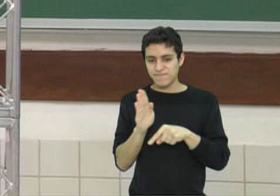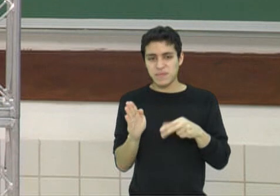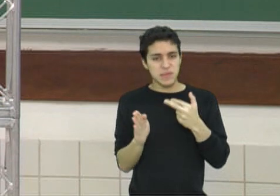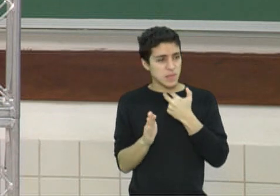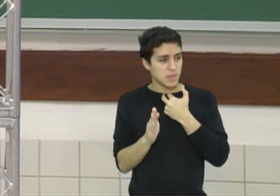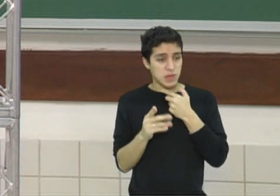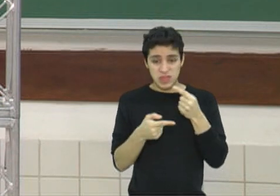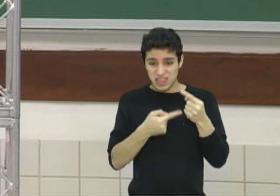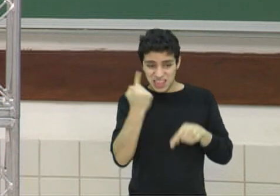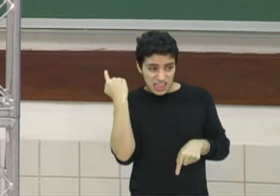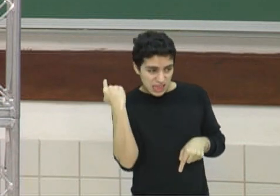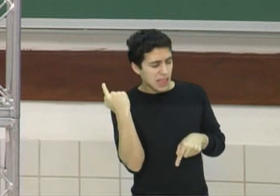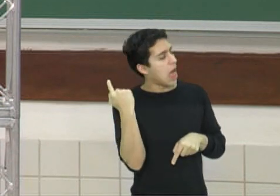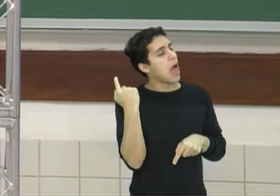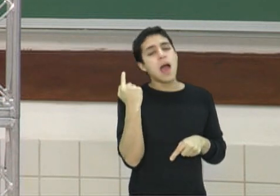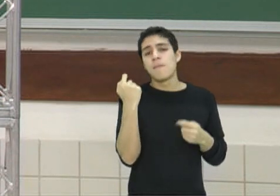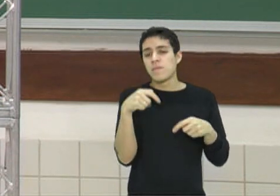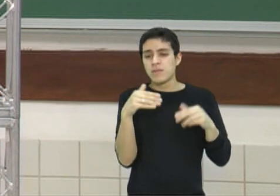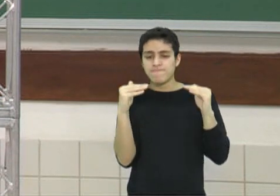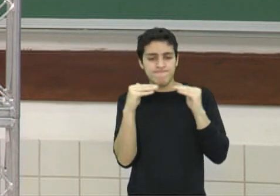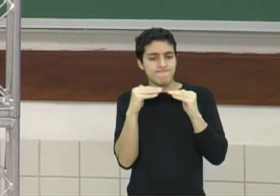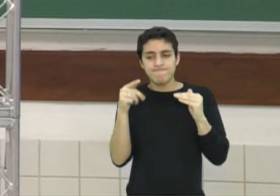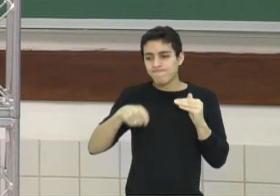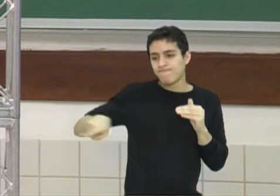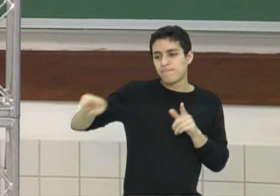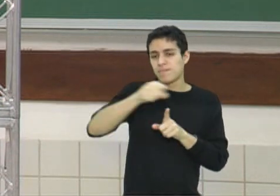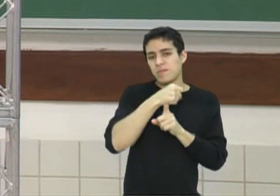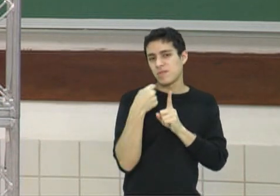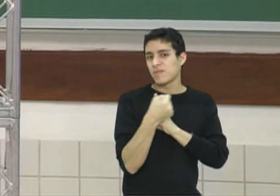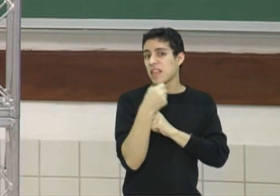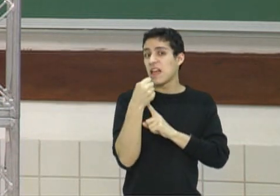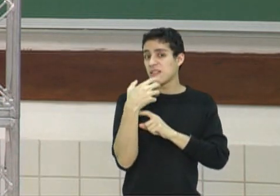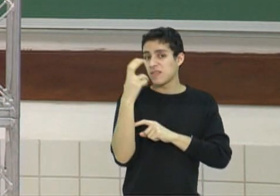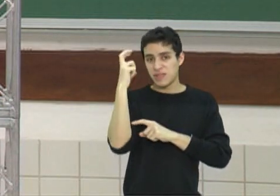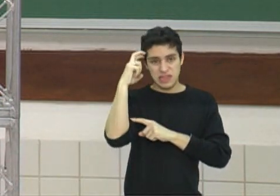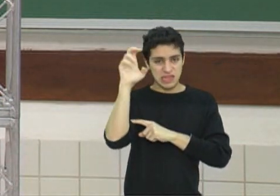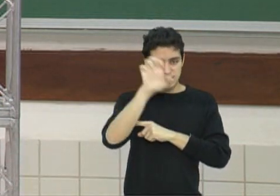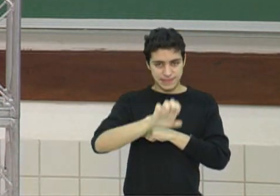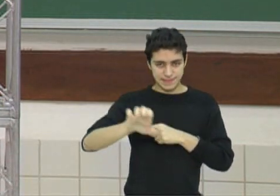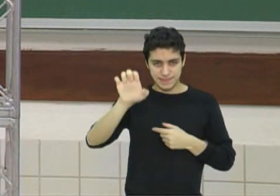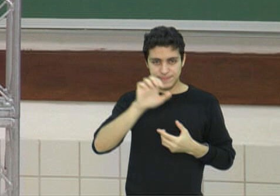fora dos moldes que eram aceitos por essa sociedade. E nós vimos que,